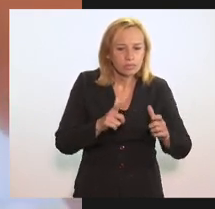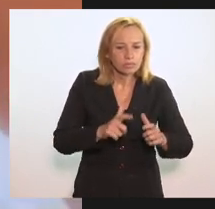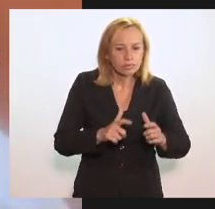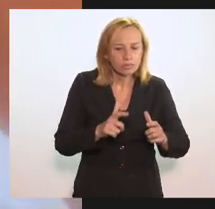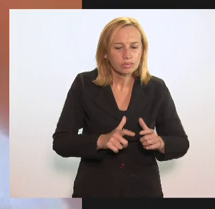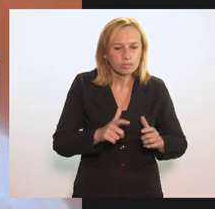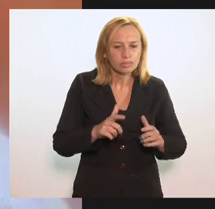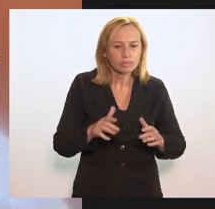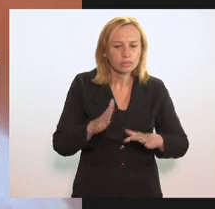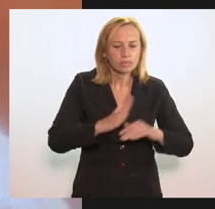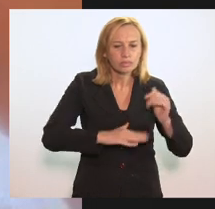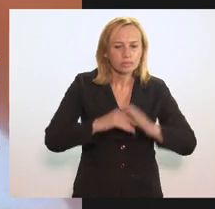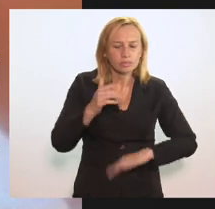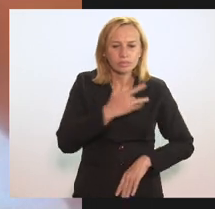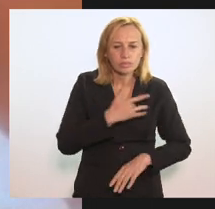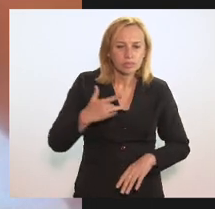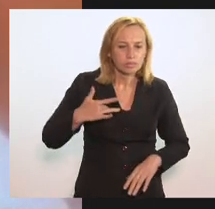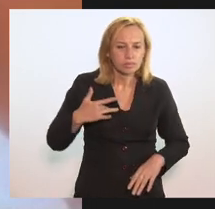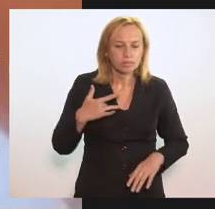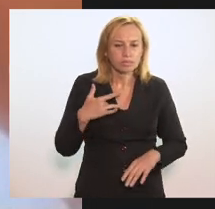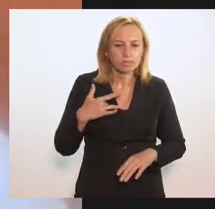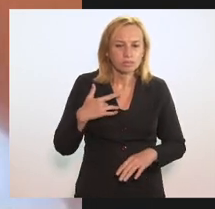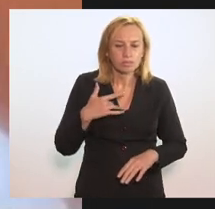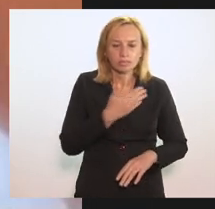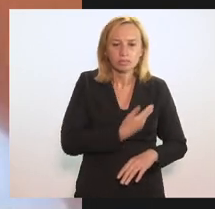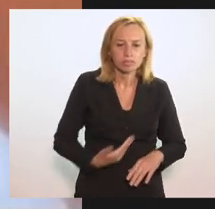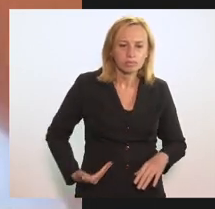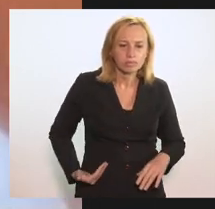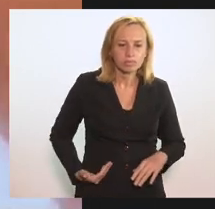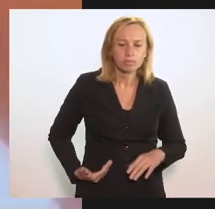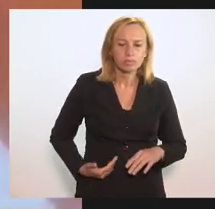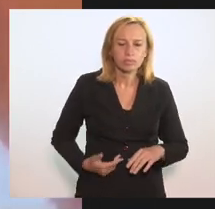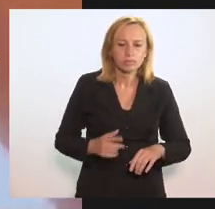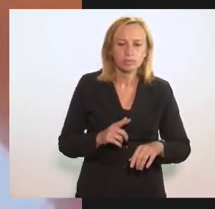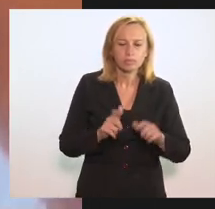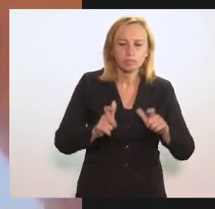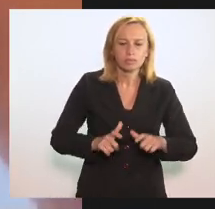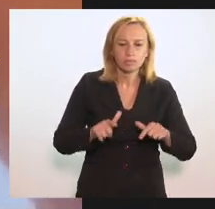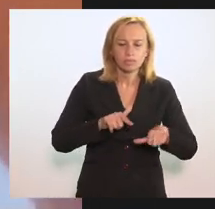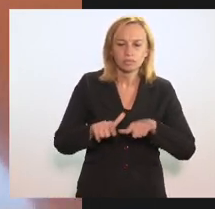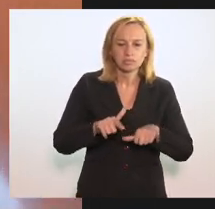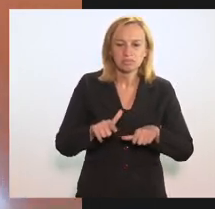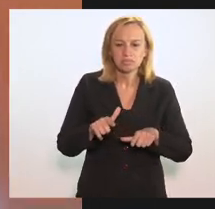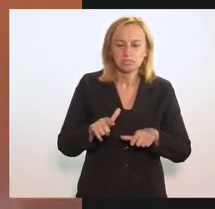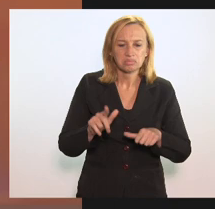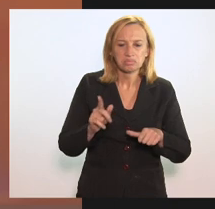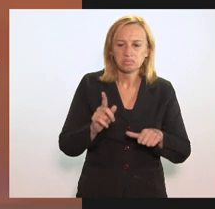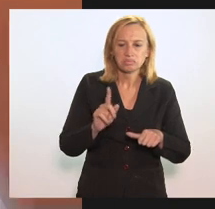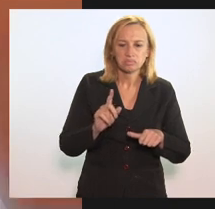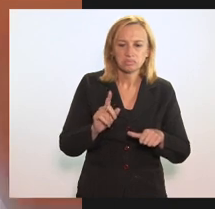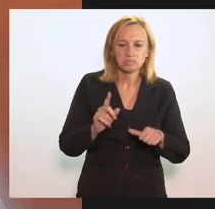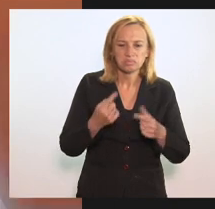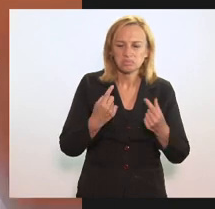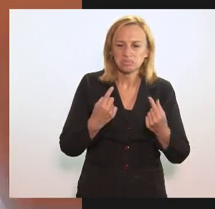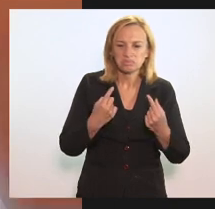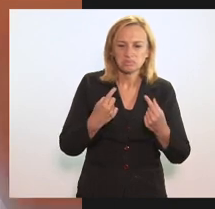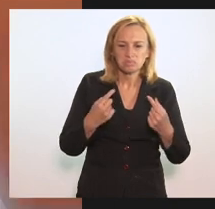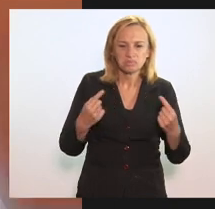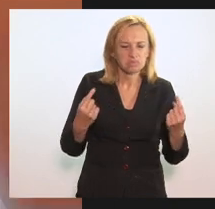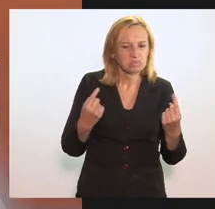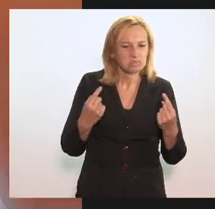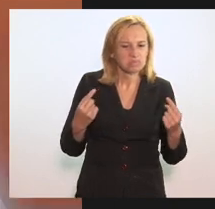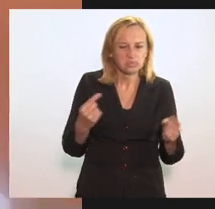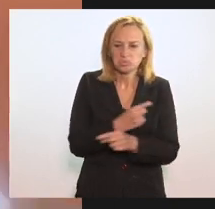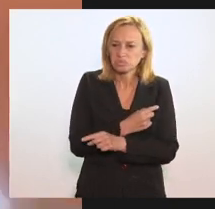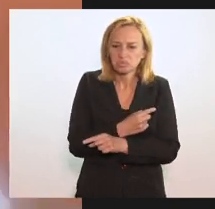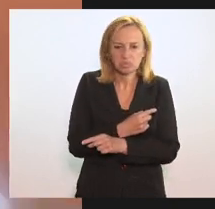rede pública e privada na forma que menciona. Não tem nada a ver com o nosso. Houve um engano por